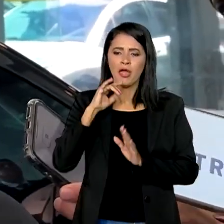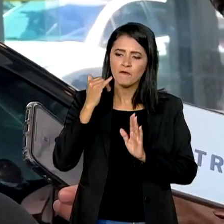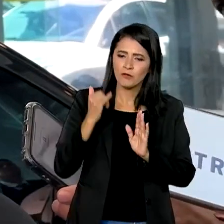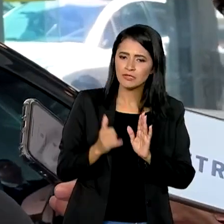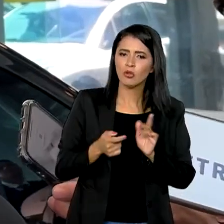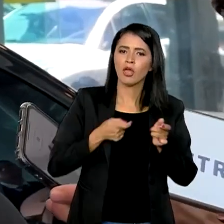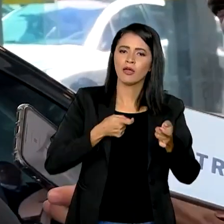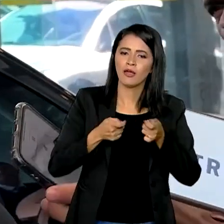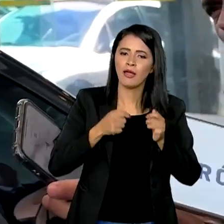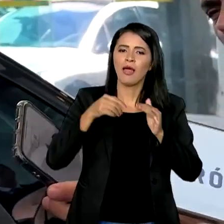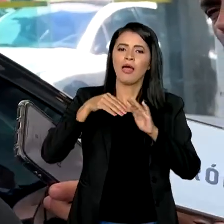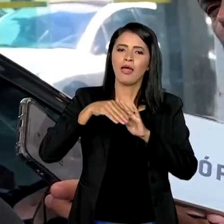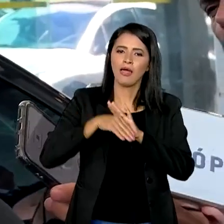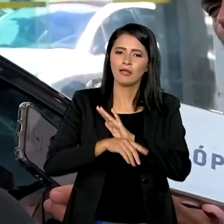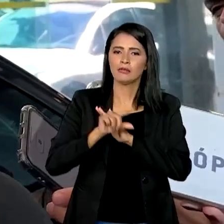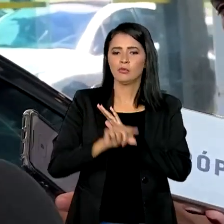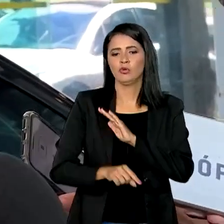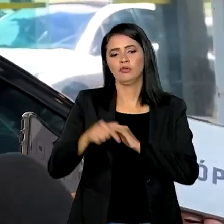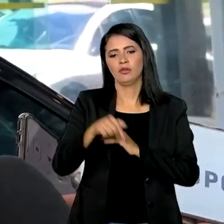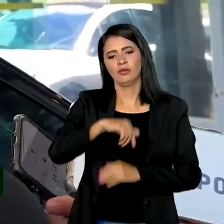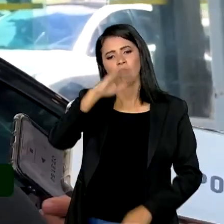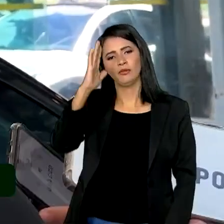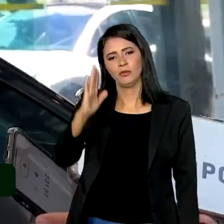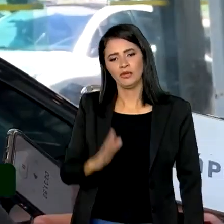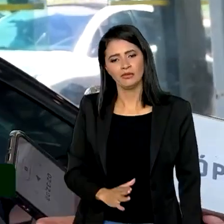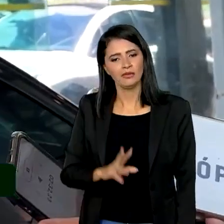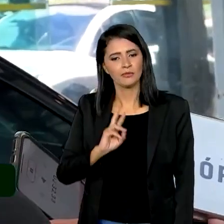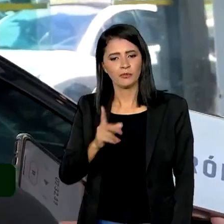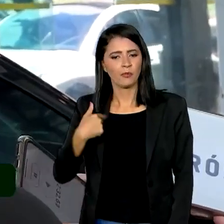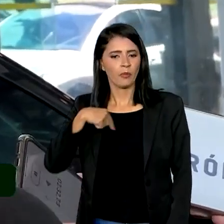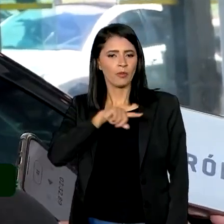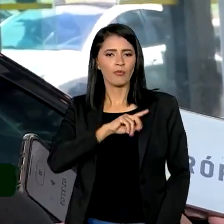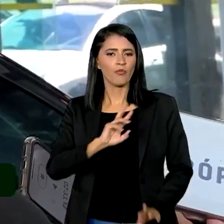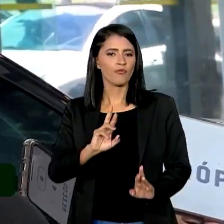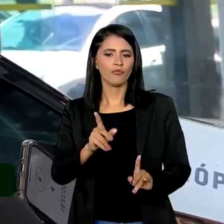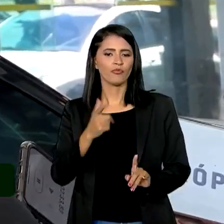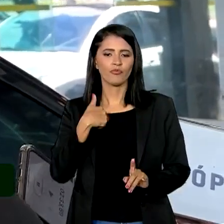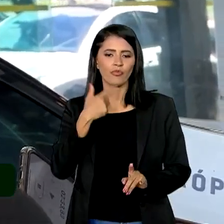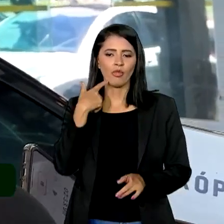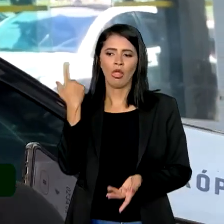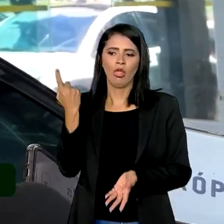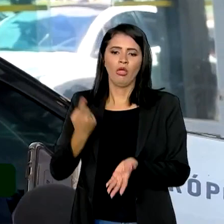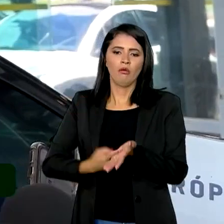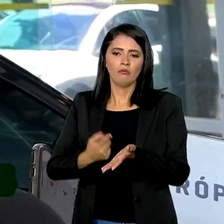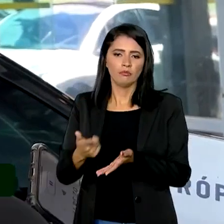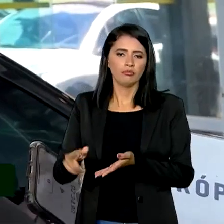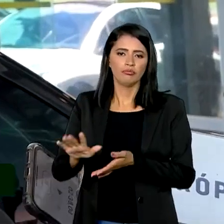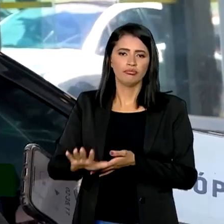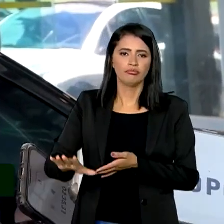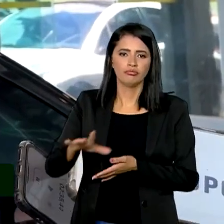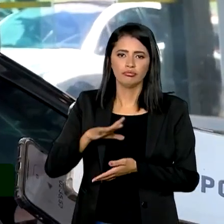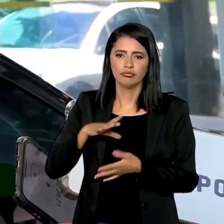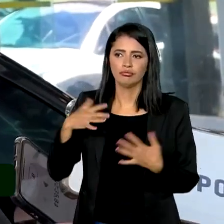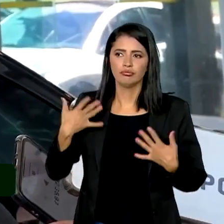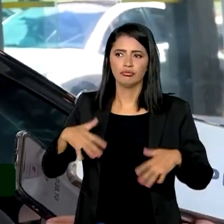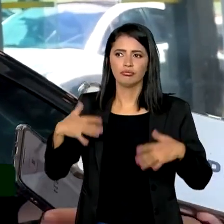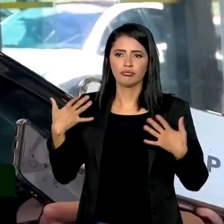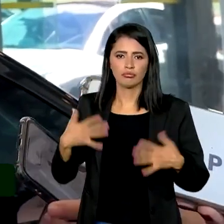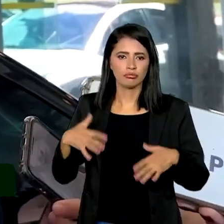está cada vez menor no Brasil. Nós não estamos comprometendo de maneira